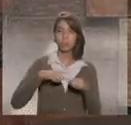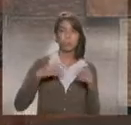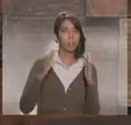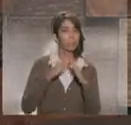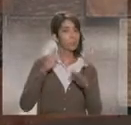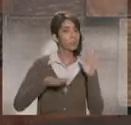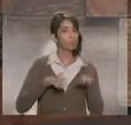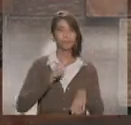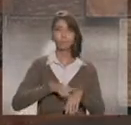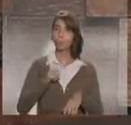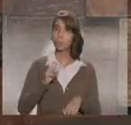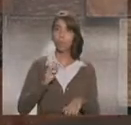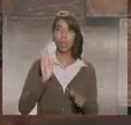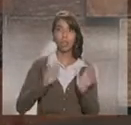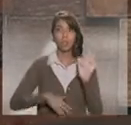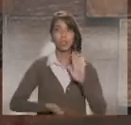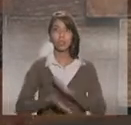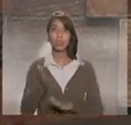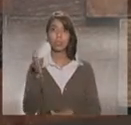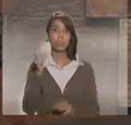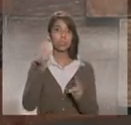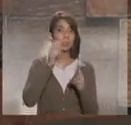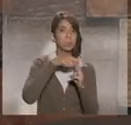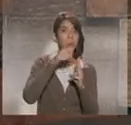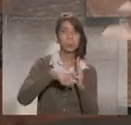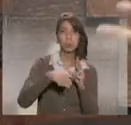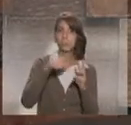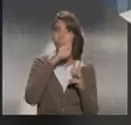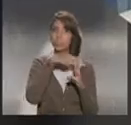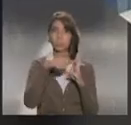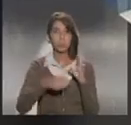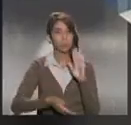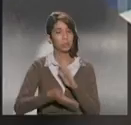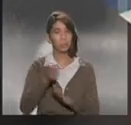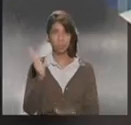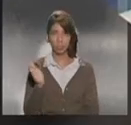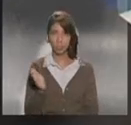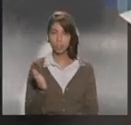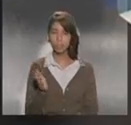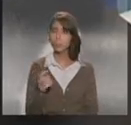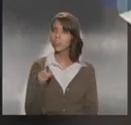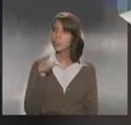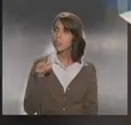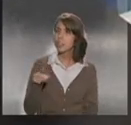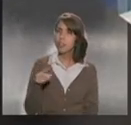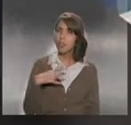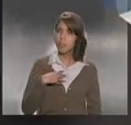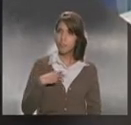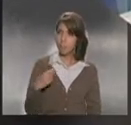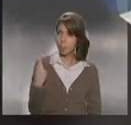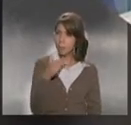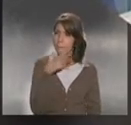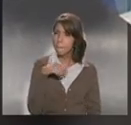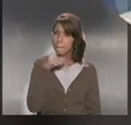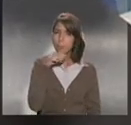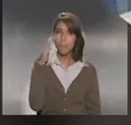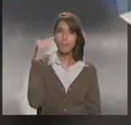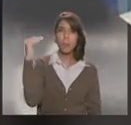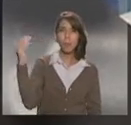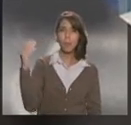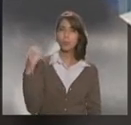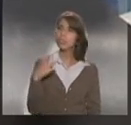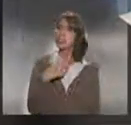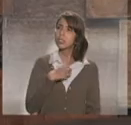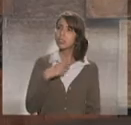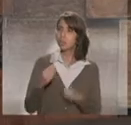saía ficava dois três meses fora pra você como filho mexeu muito antes você te responder